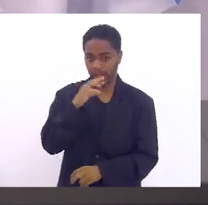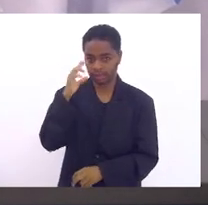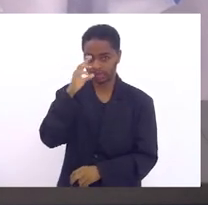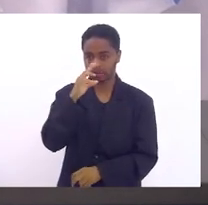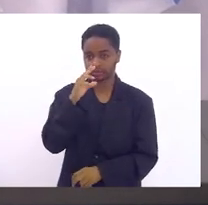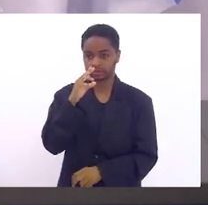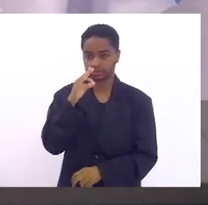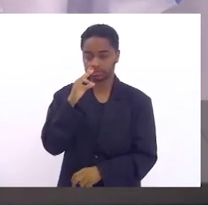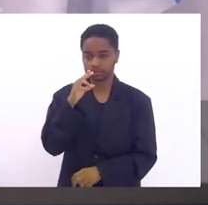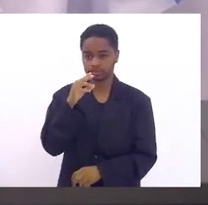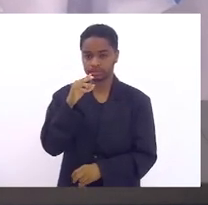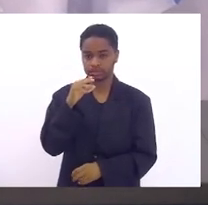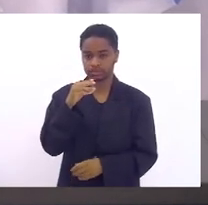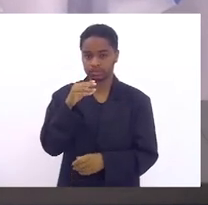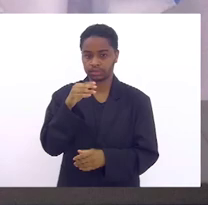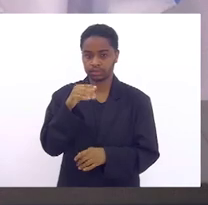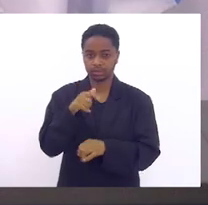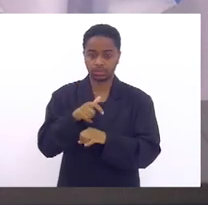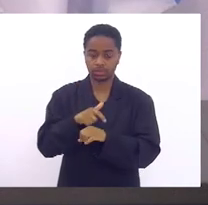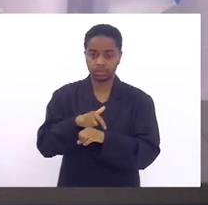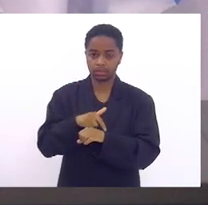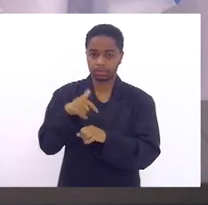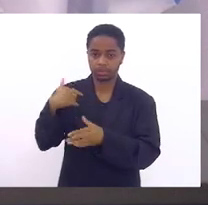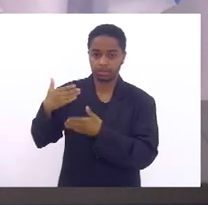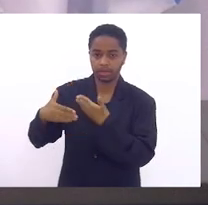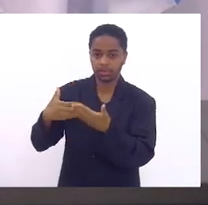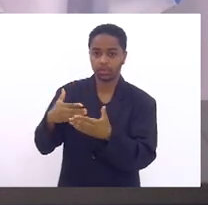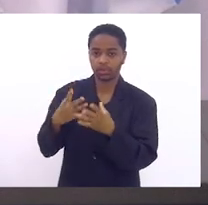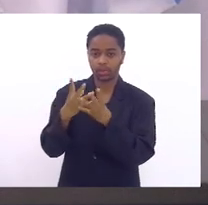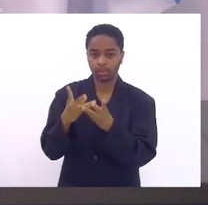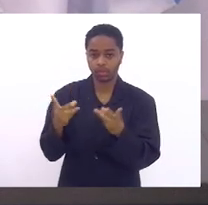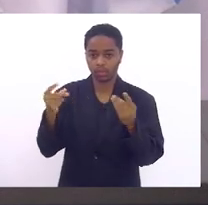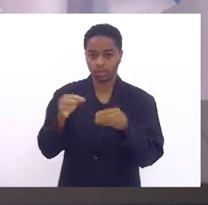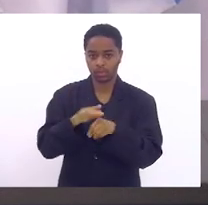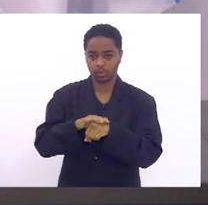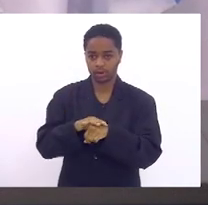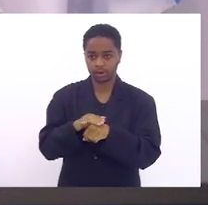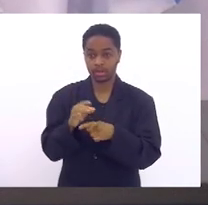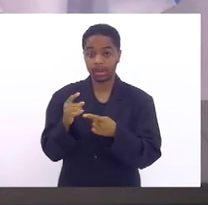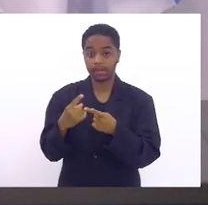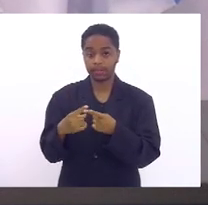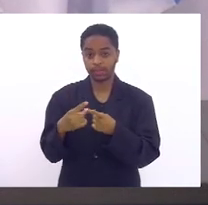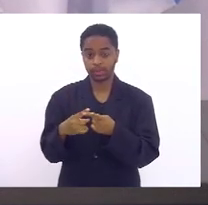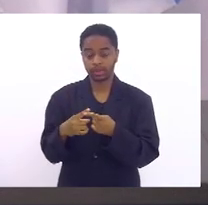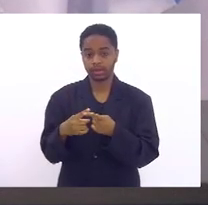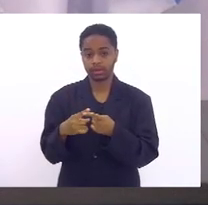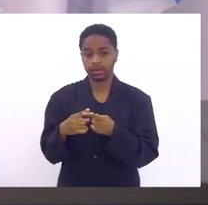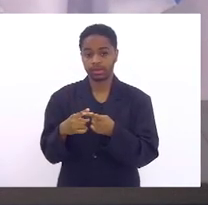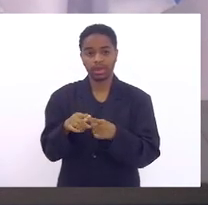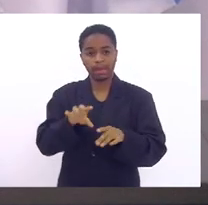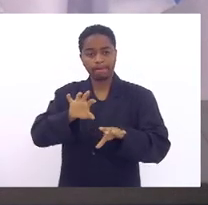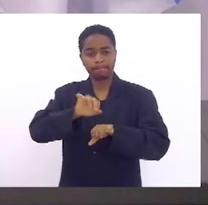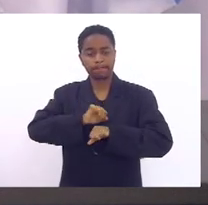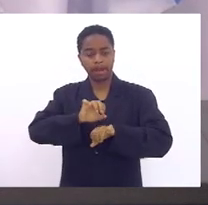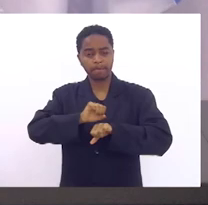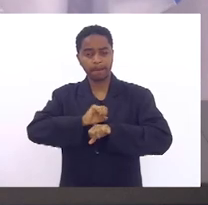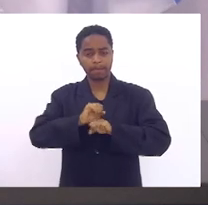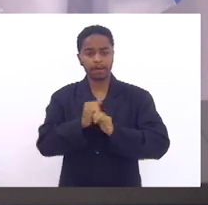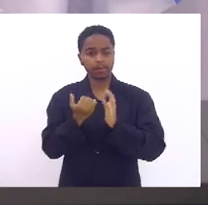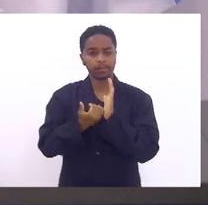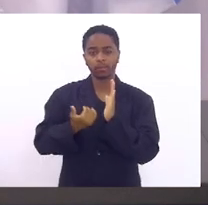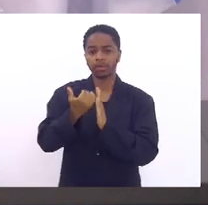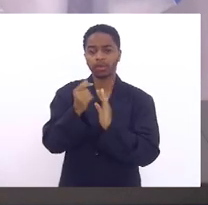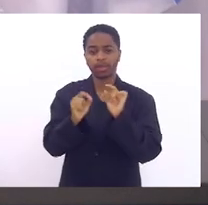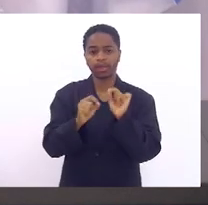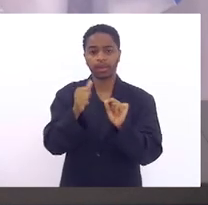na na cura no processo né a gente tem uma incidência maior de câncer de mama por exemplo